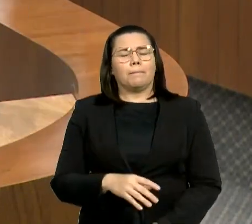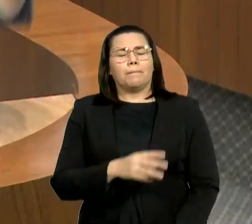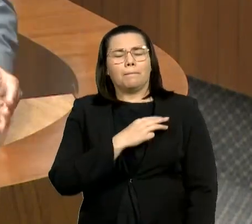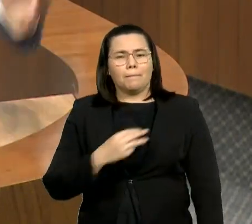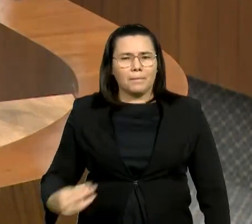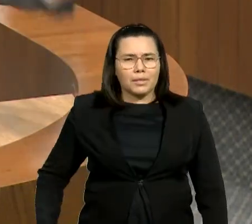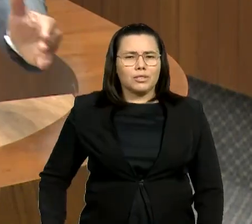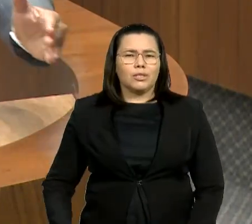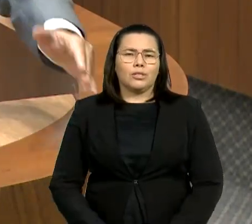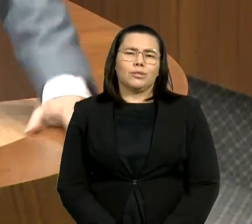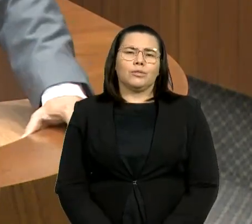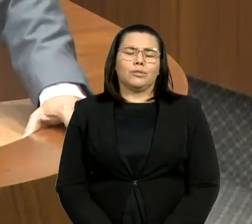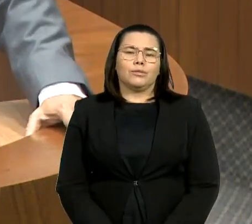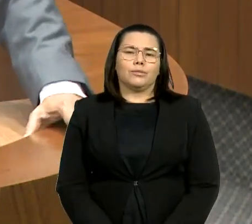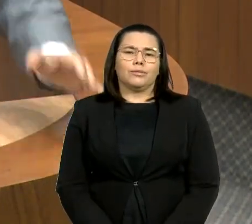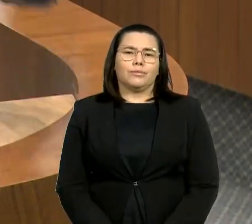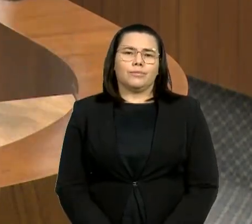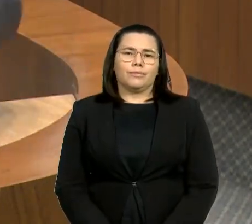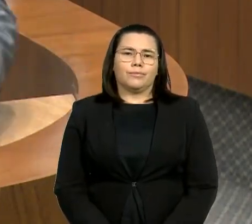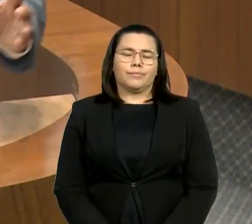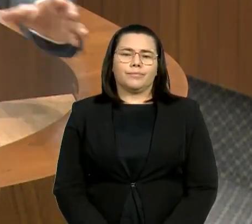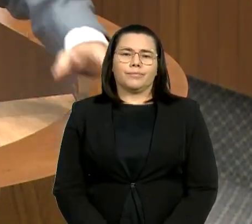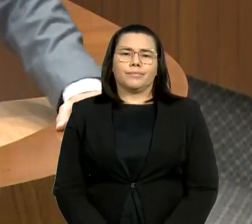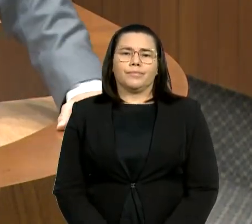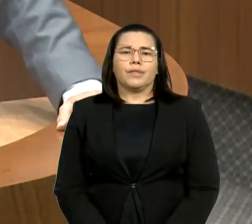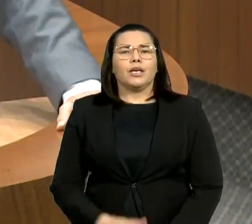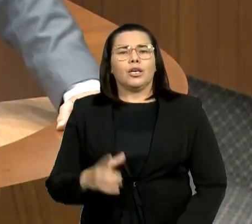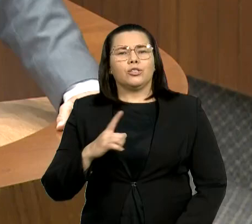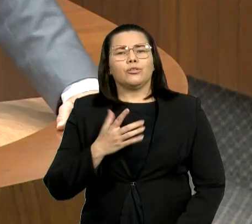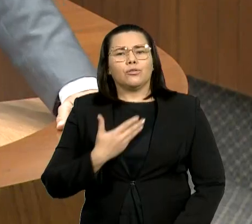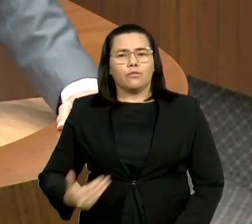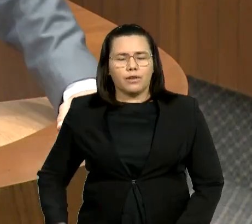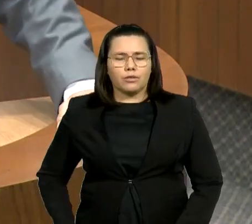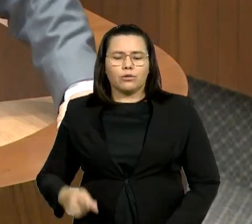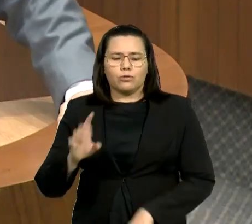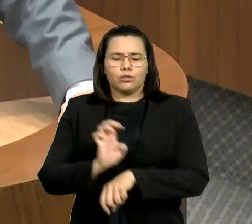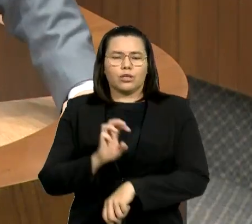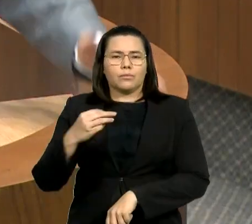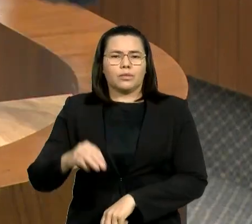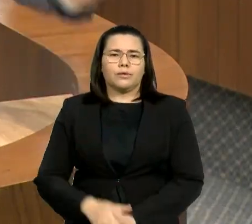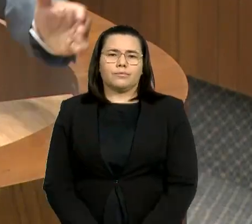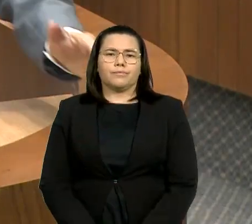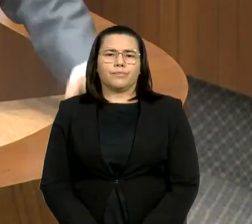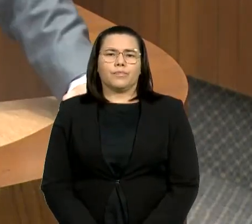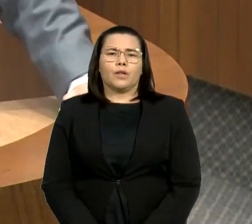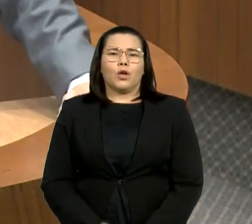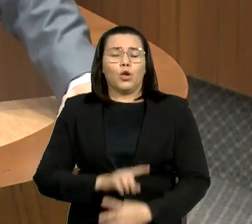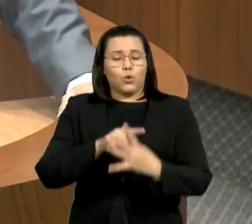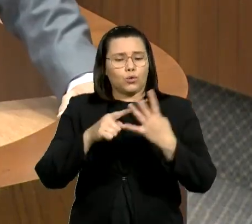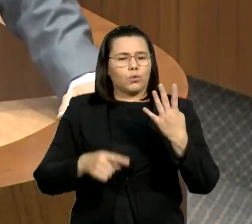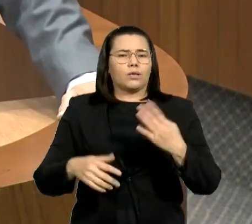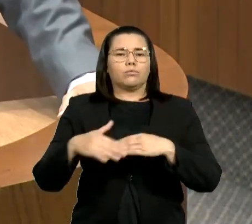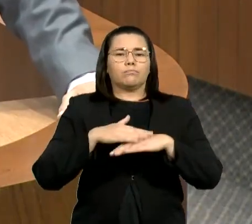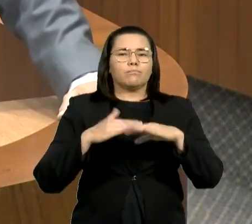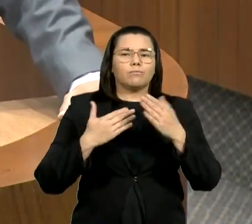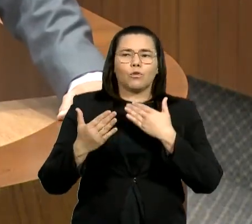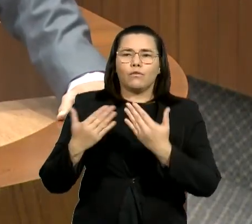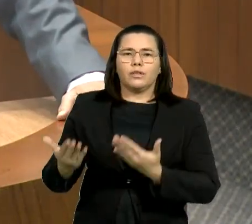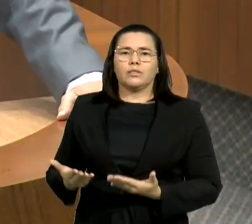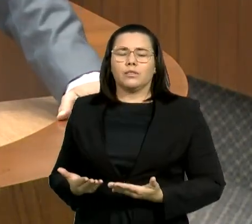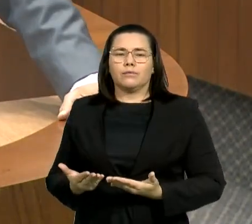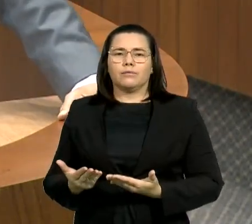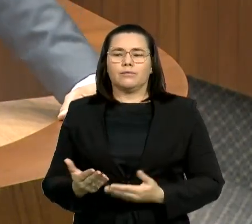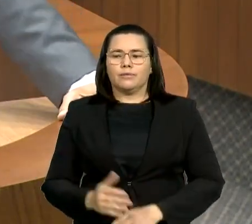ali dialogando e buscando parcerias para melhorar a vida dessas pessoas. Então, aqui fica o meu apelo